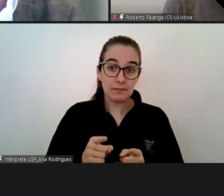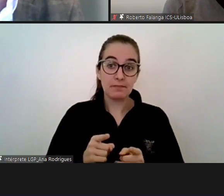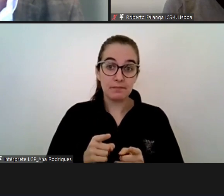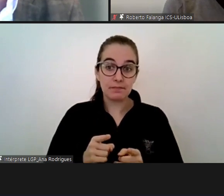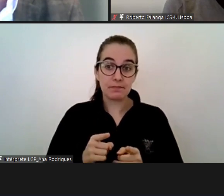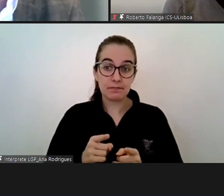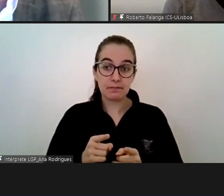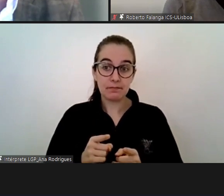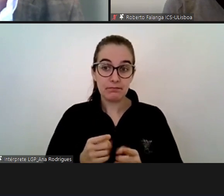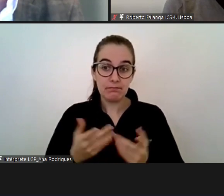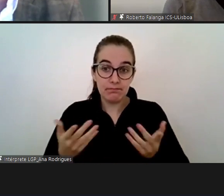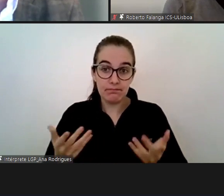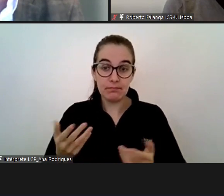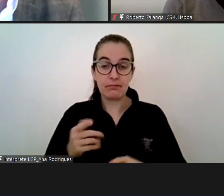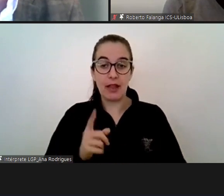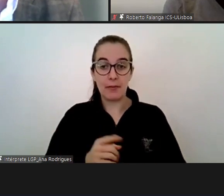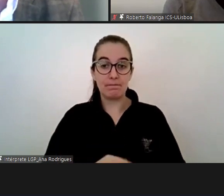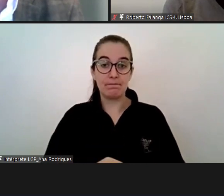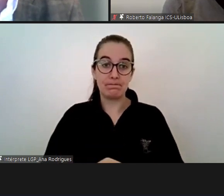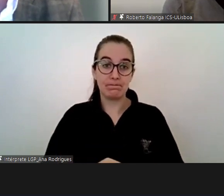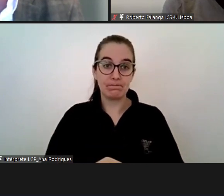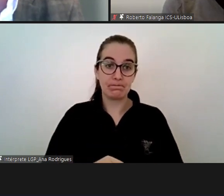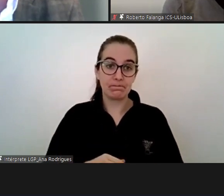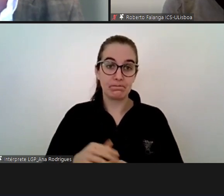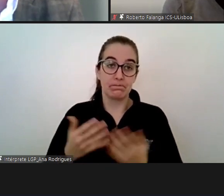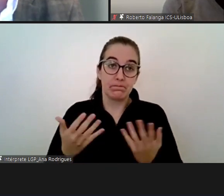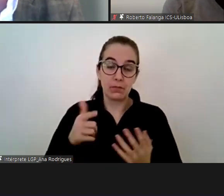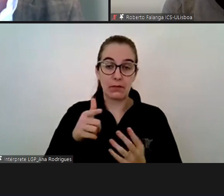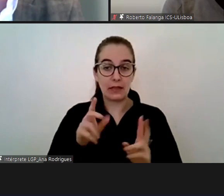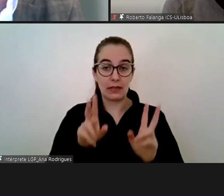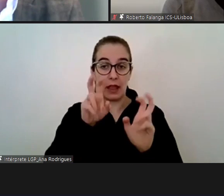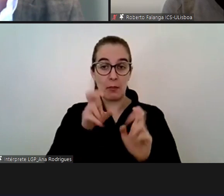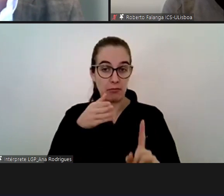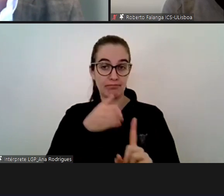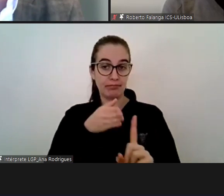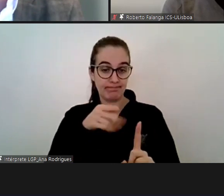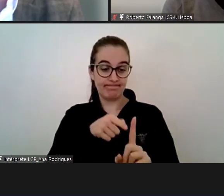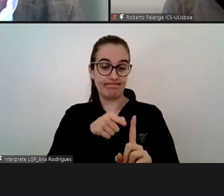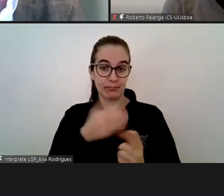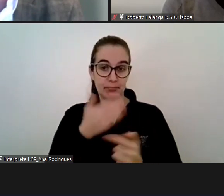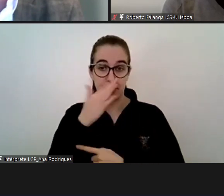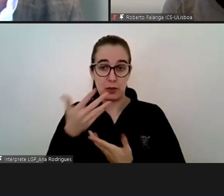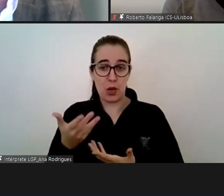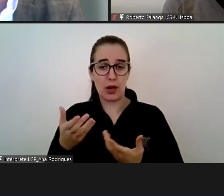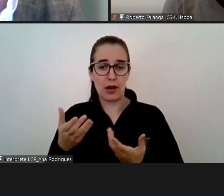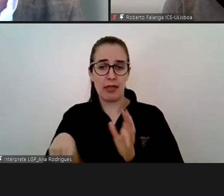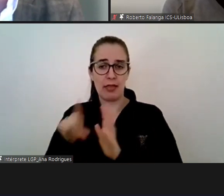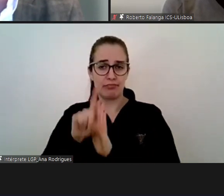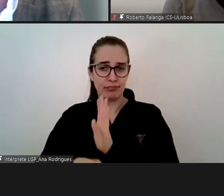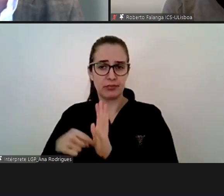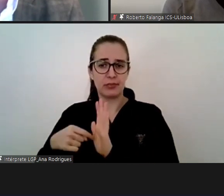isso é um grande, digamos, um dos focos desta, por exemplo, deste pacote de defesa